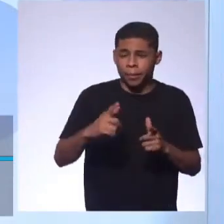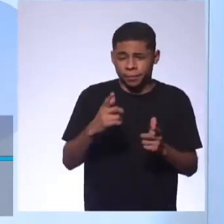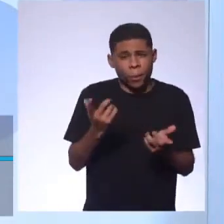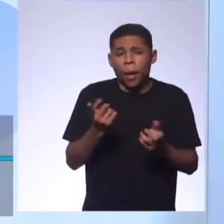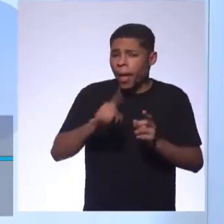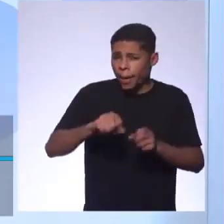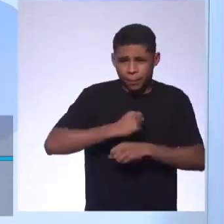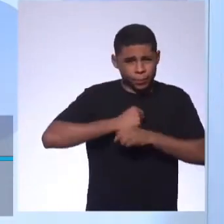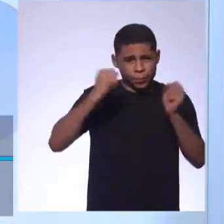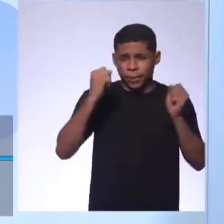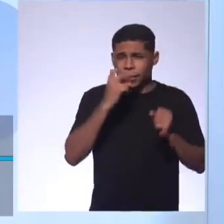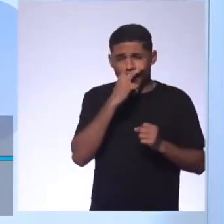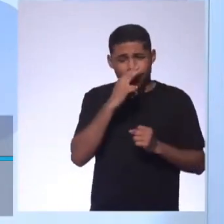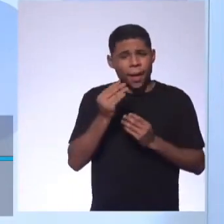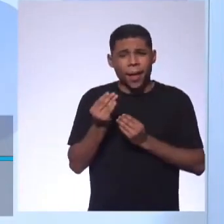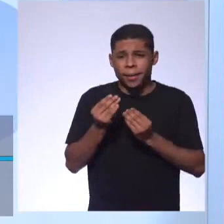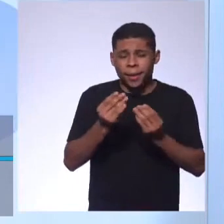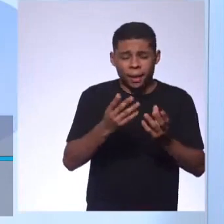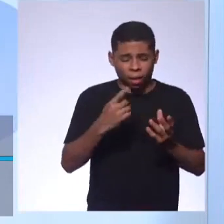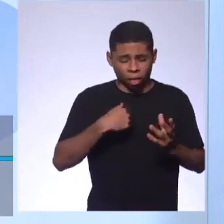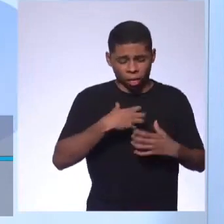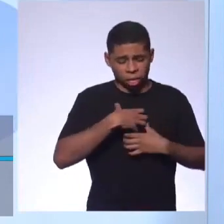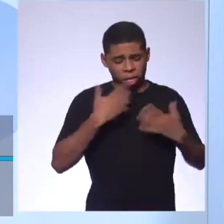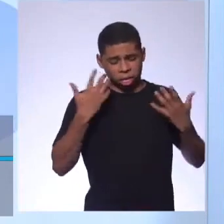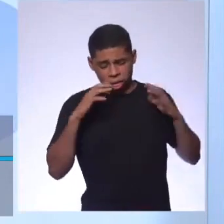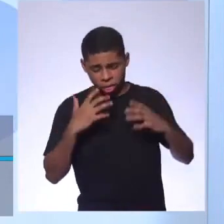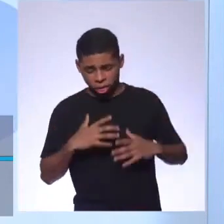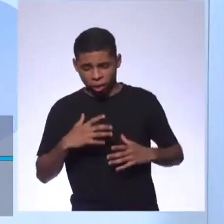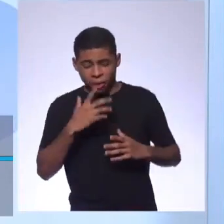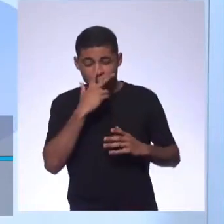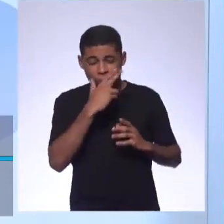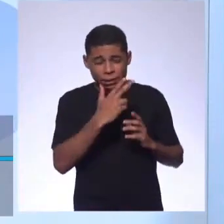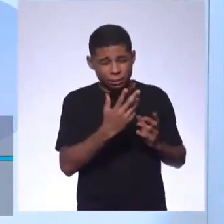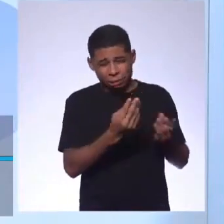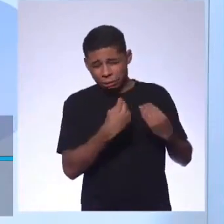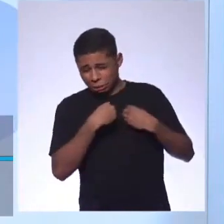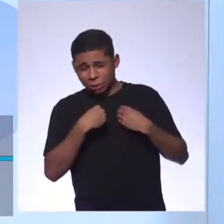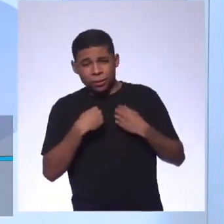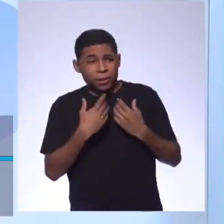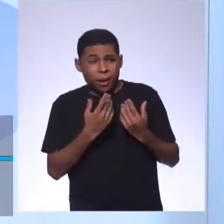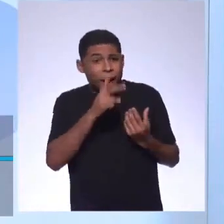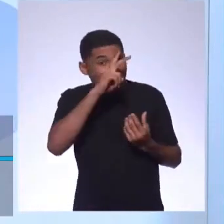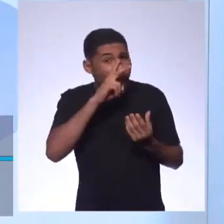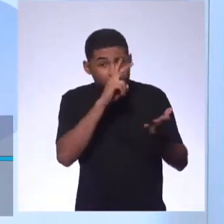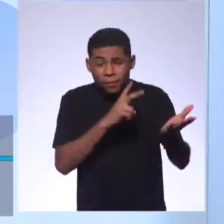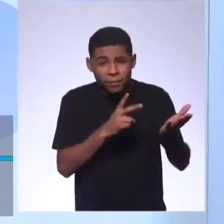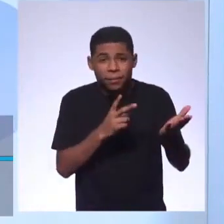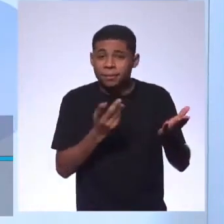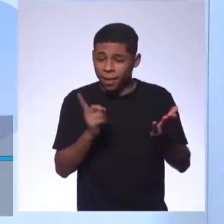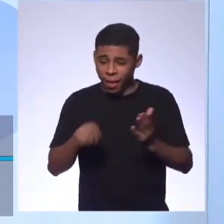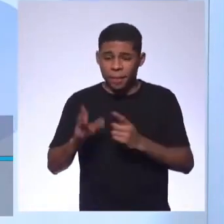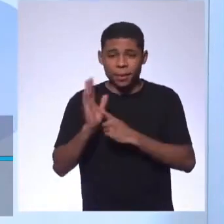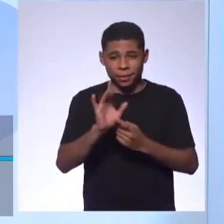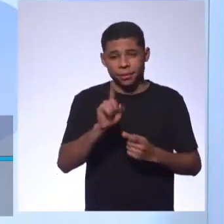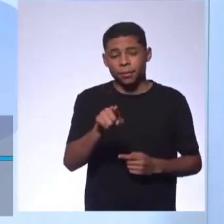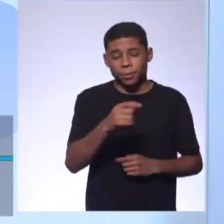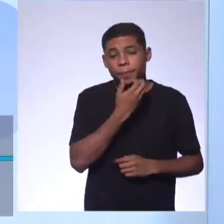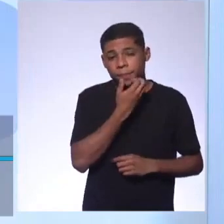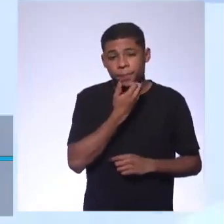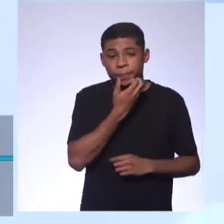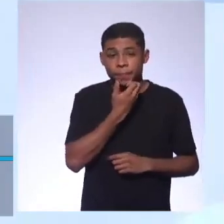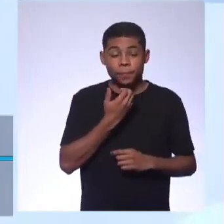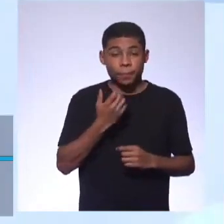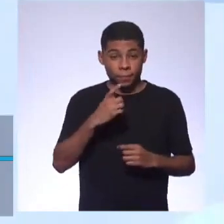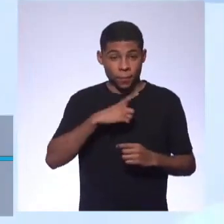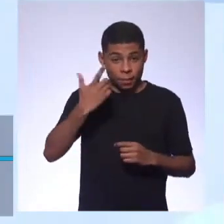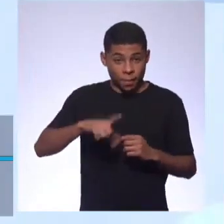impossível a gente passar sem ser abalado, atingido por uma situação tão grave. Eles apresentam isso, né? Verdade. E a gente já tem